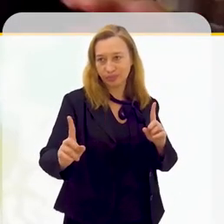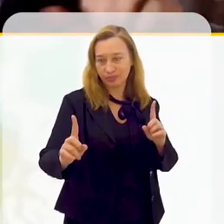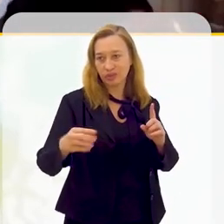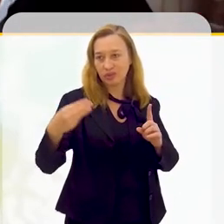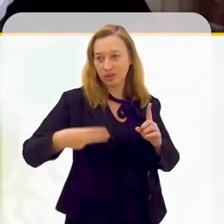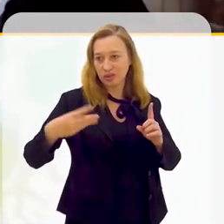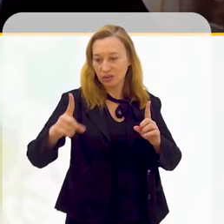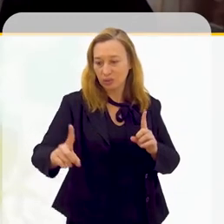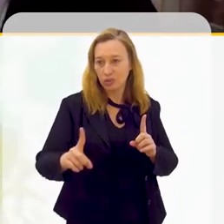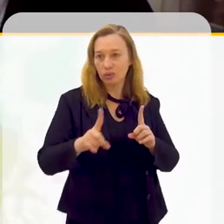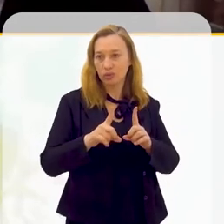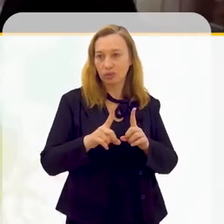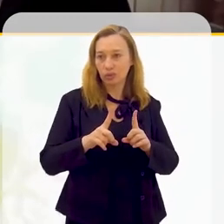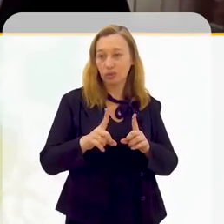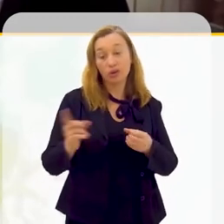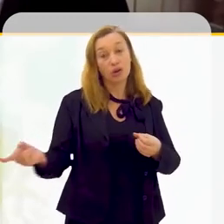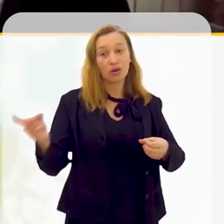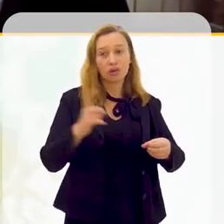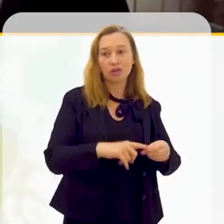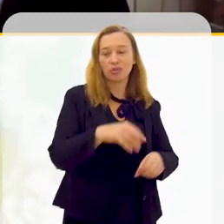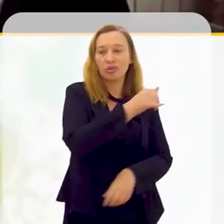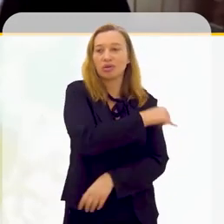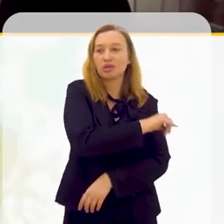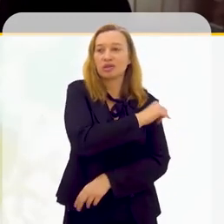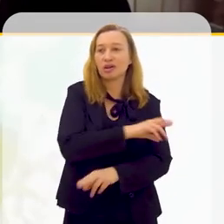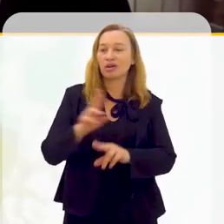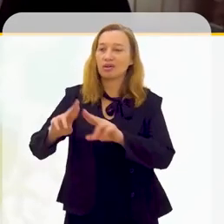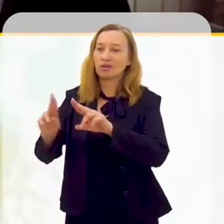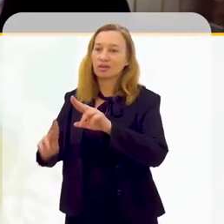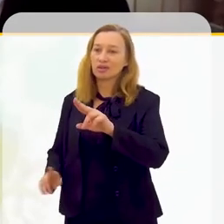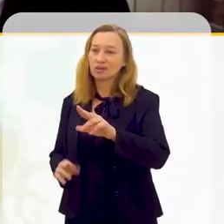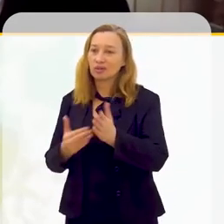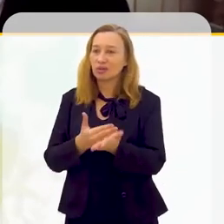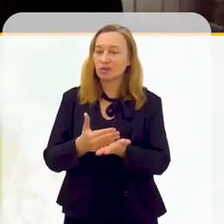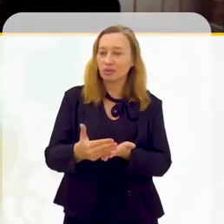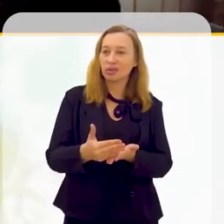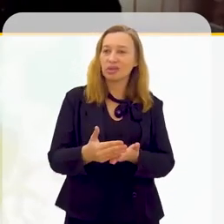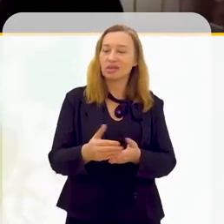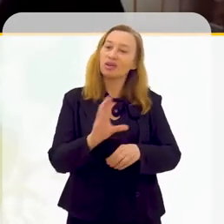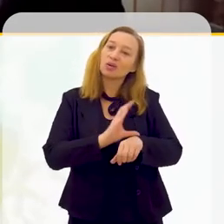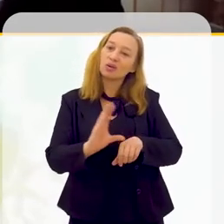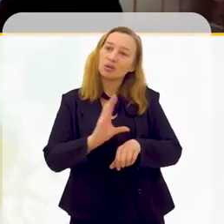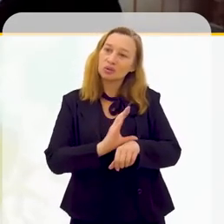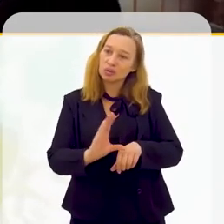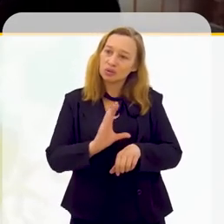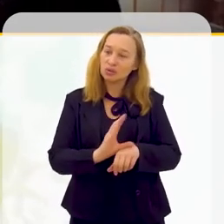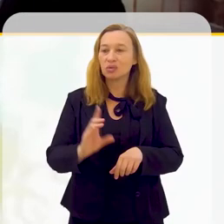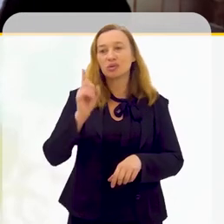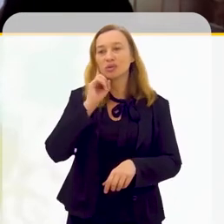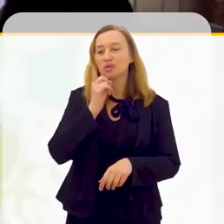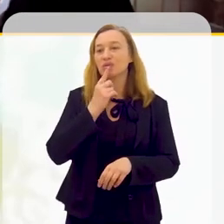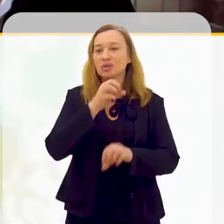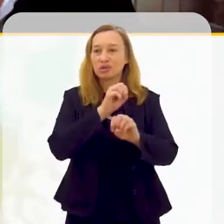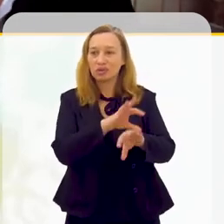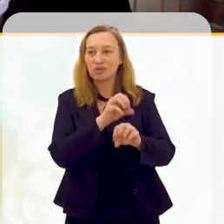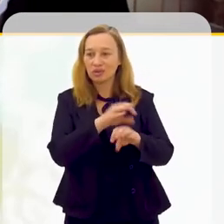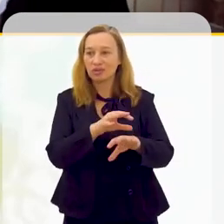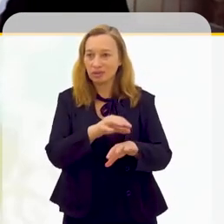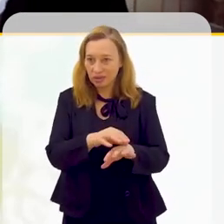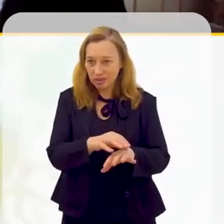no terceiro uma fila menor no quarto eu vim para o Rio de Janeiro para UFRJ consiga fazer os cursos